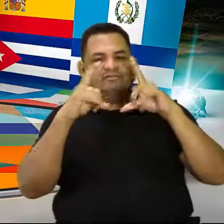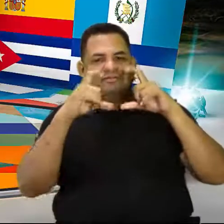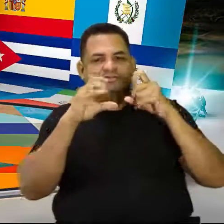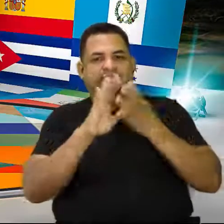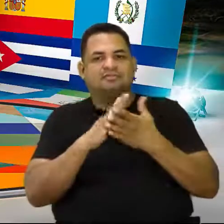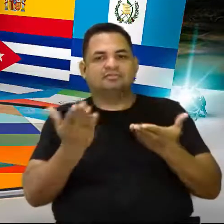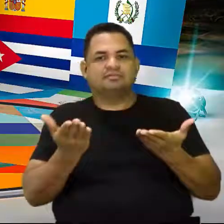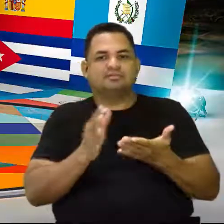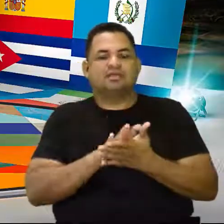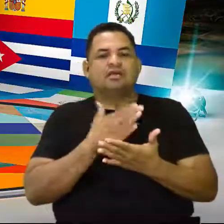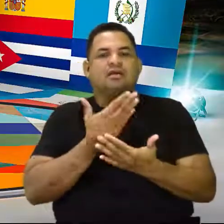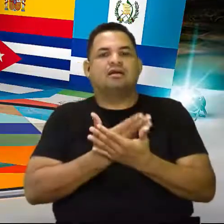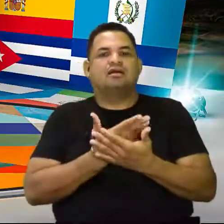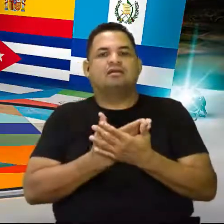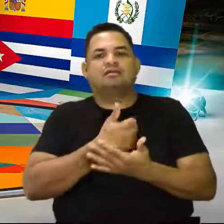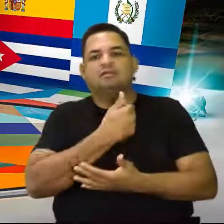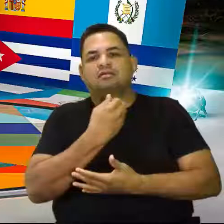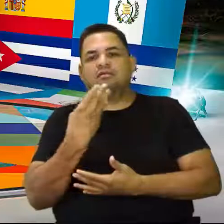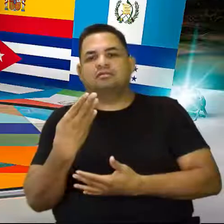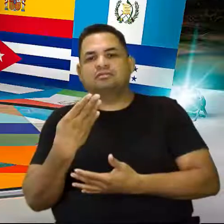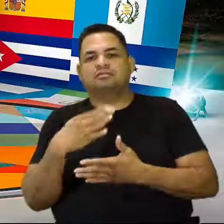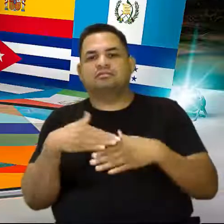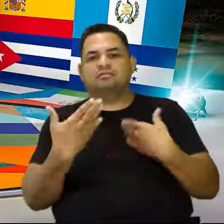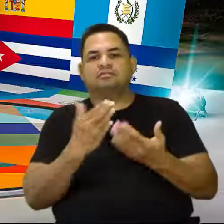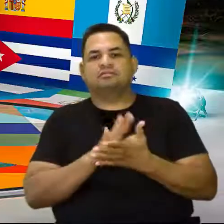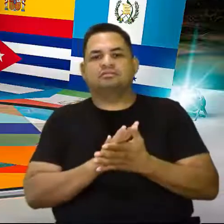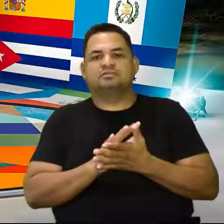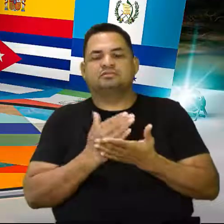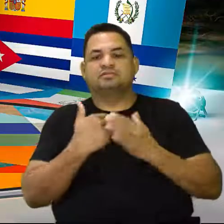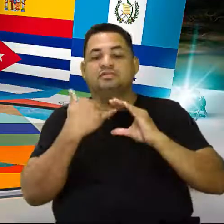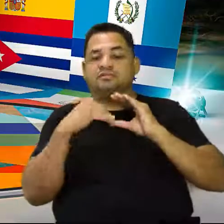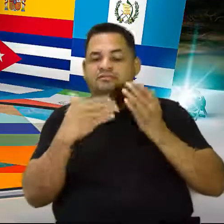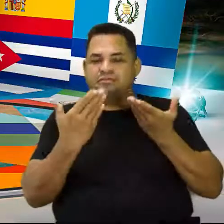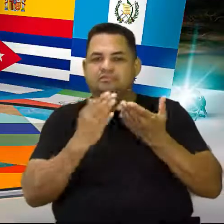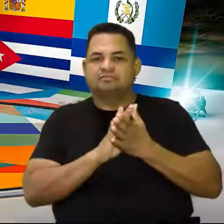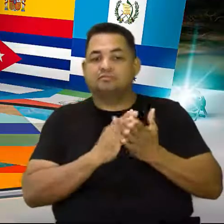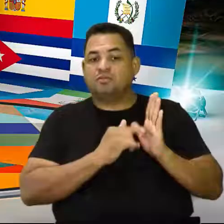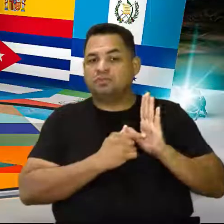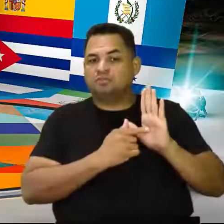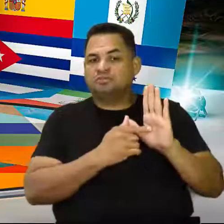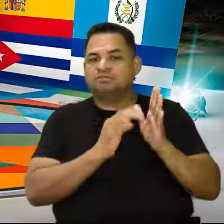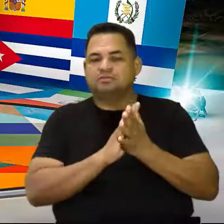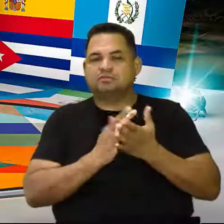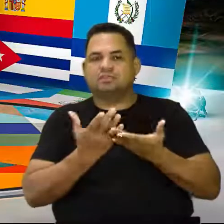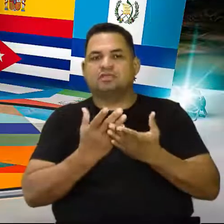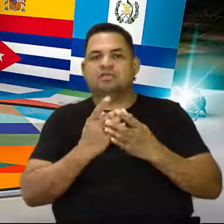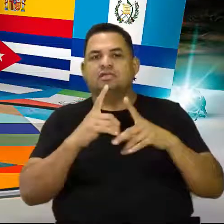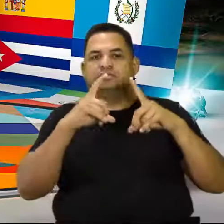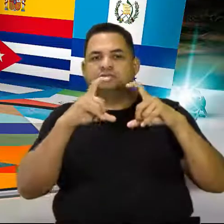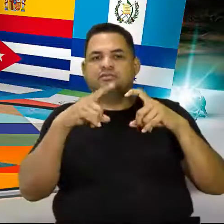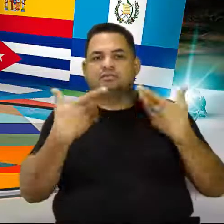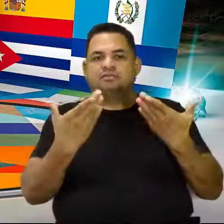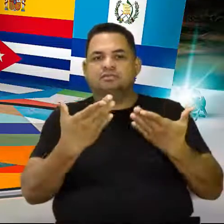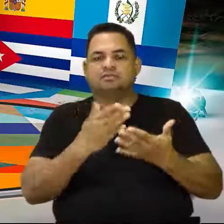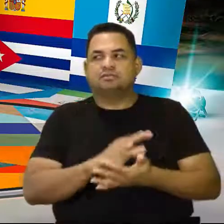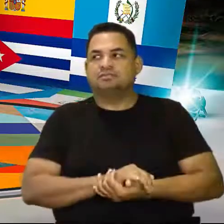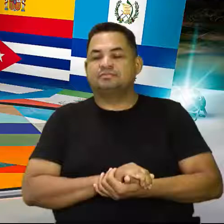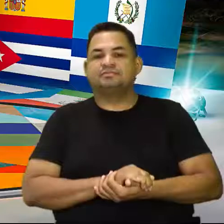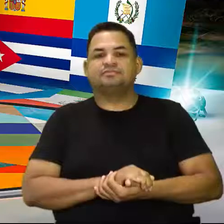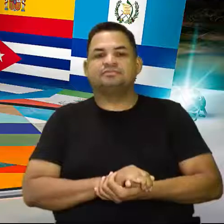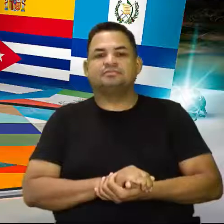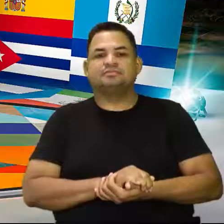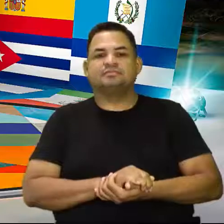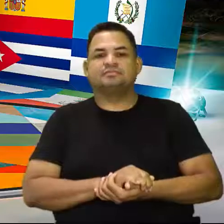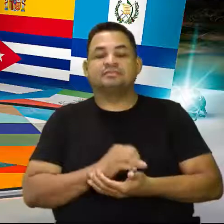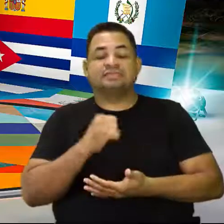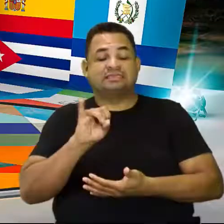aula, da aula 14, nós já vamos colocar as fotos, né? Lá na parte da revisão. E isso se alguém mandar, né?